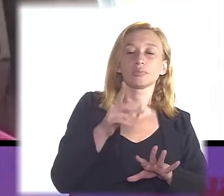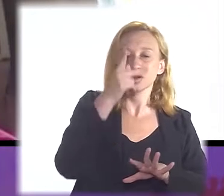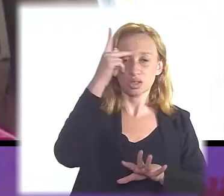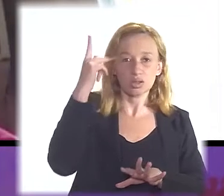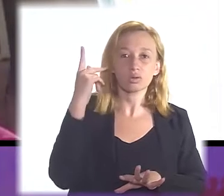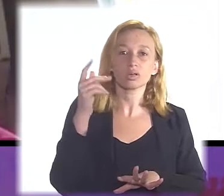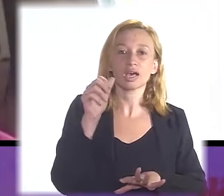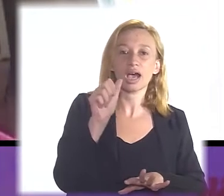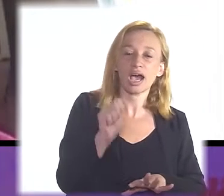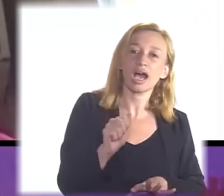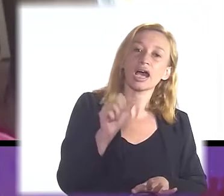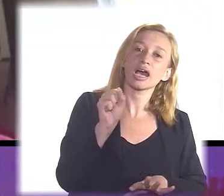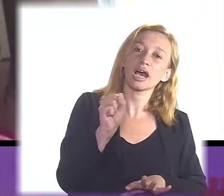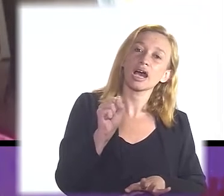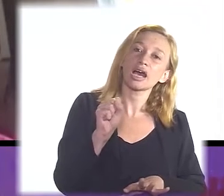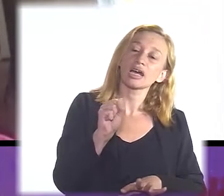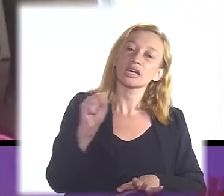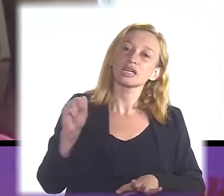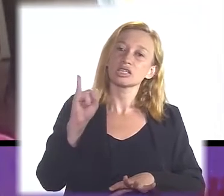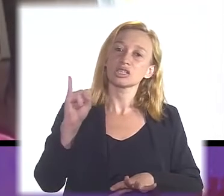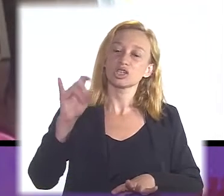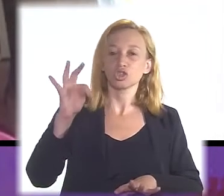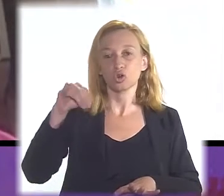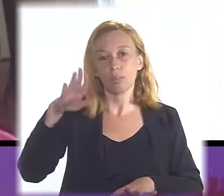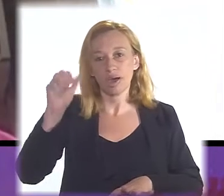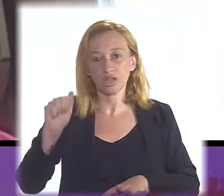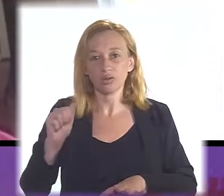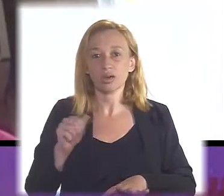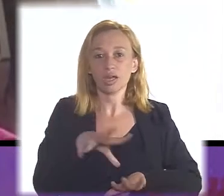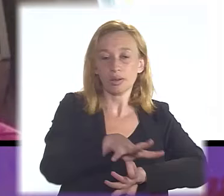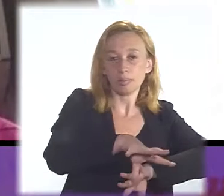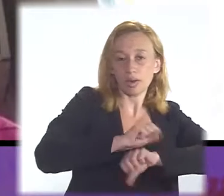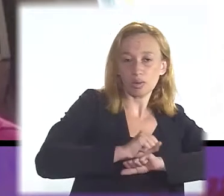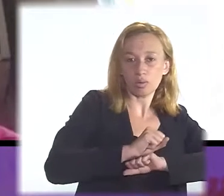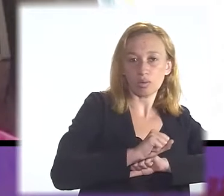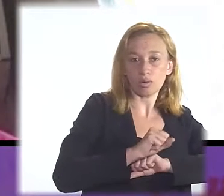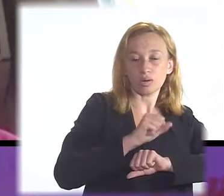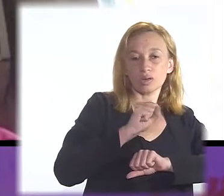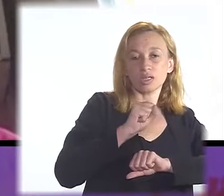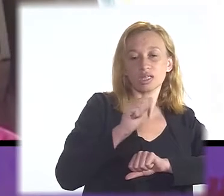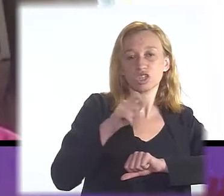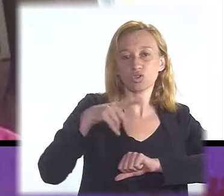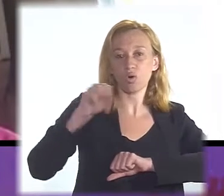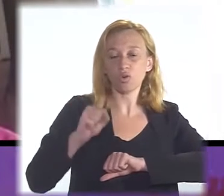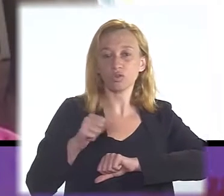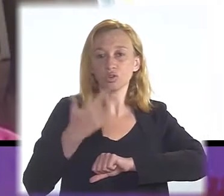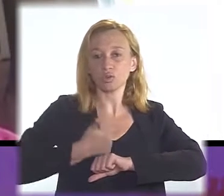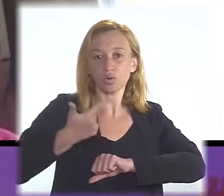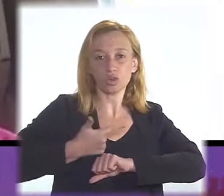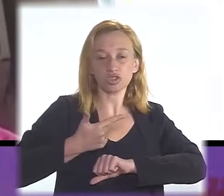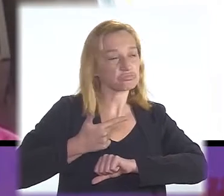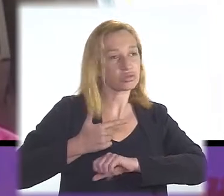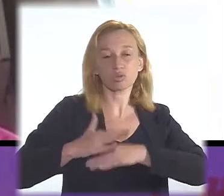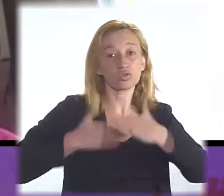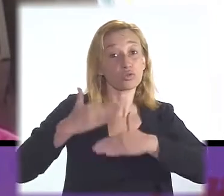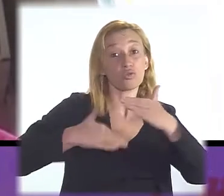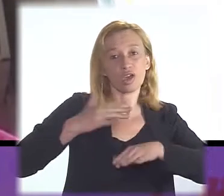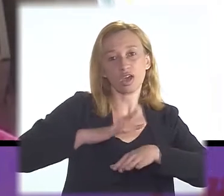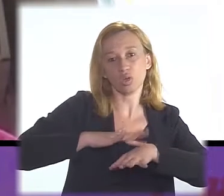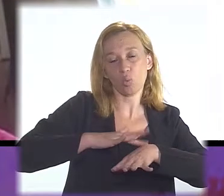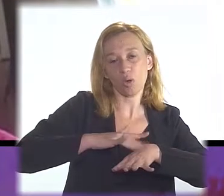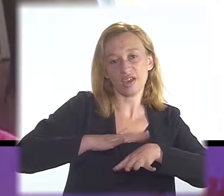assintomáticos. O que é isso? Ele pegou o SARS-CoV-2, não desenvolveu os sintomas gripais característicos